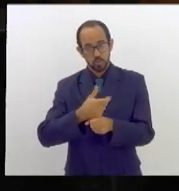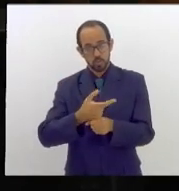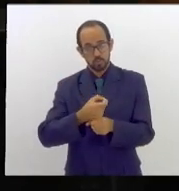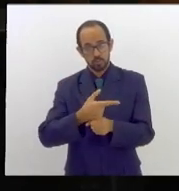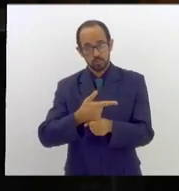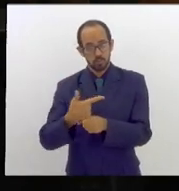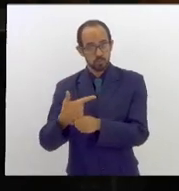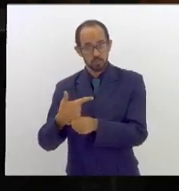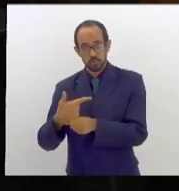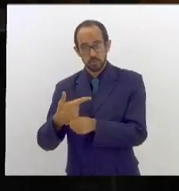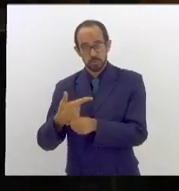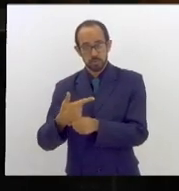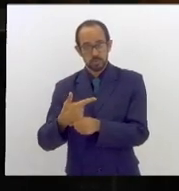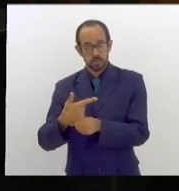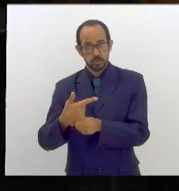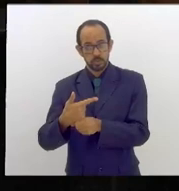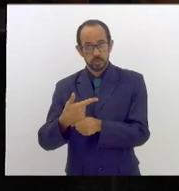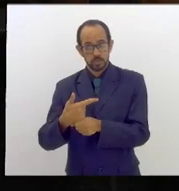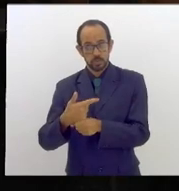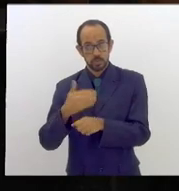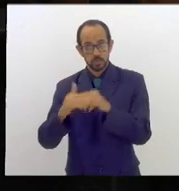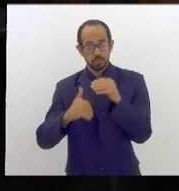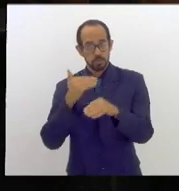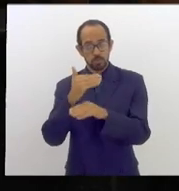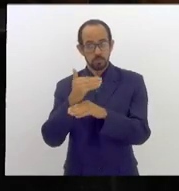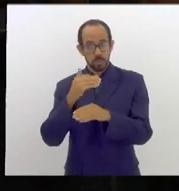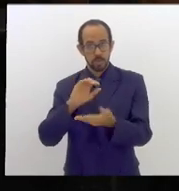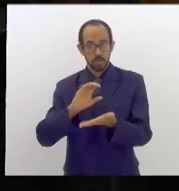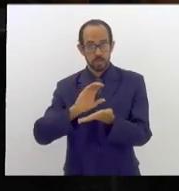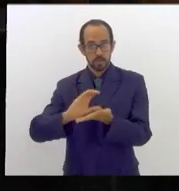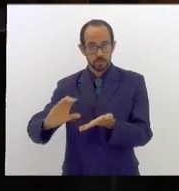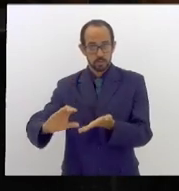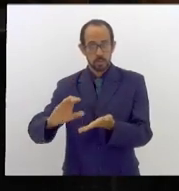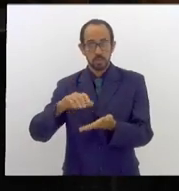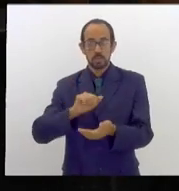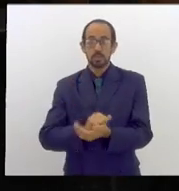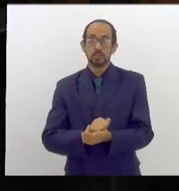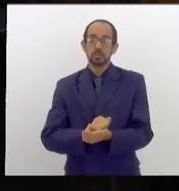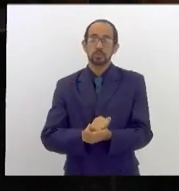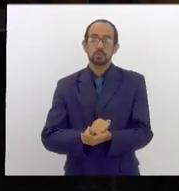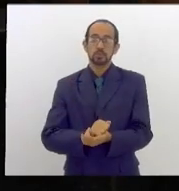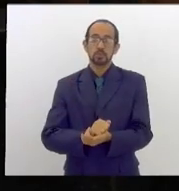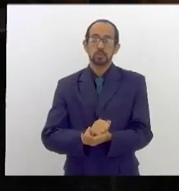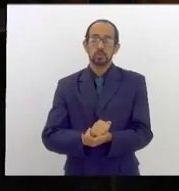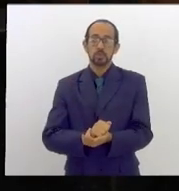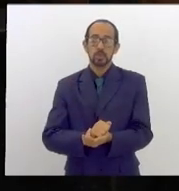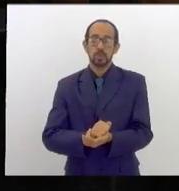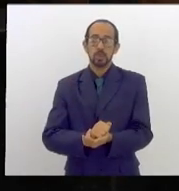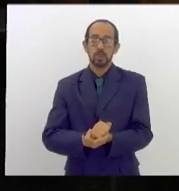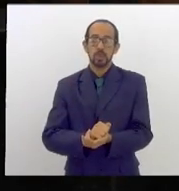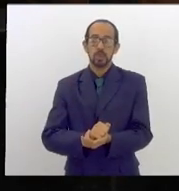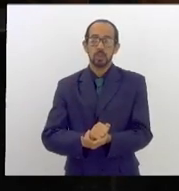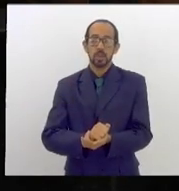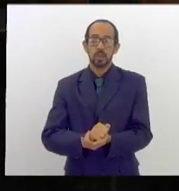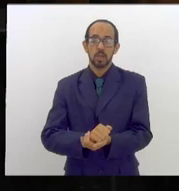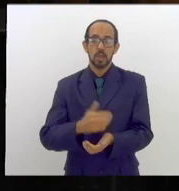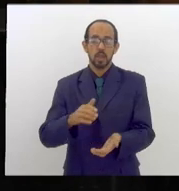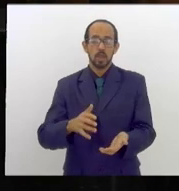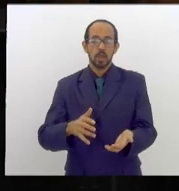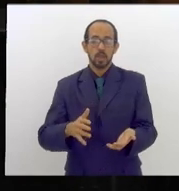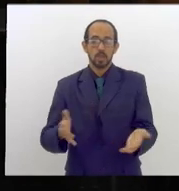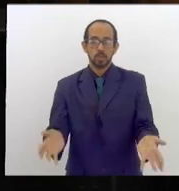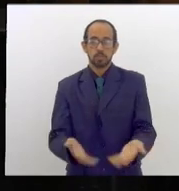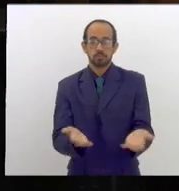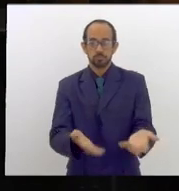iria impactar sobre maneiras receitas ele modular Deputado Eliomar Coelho a decisão